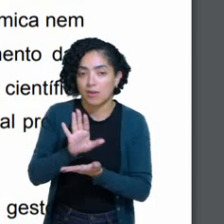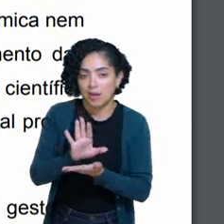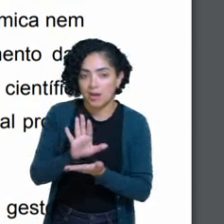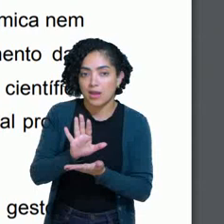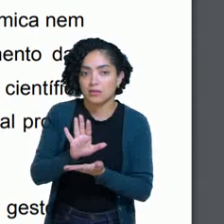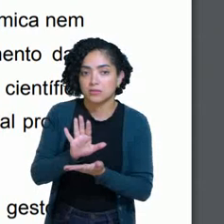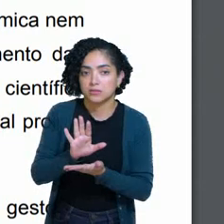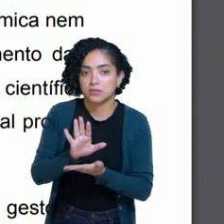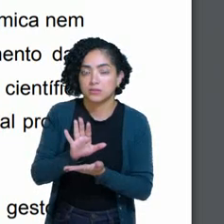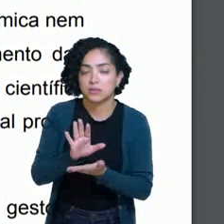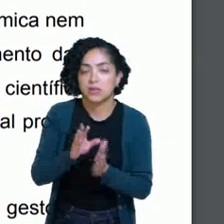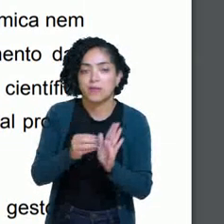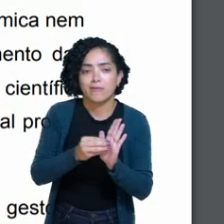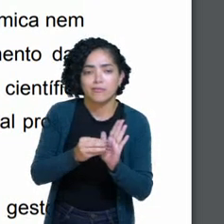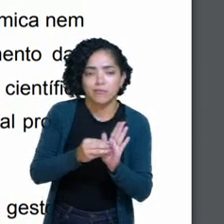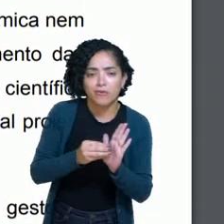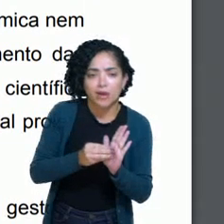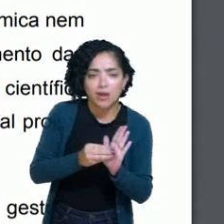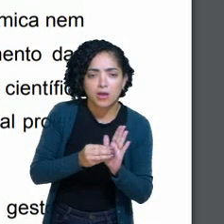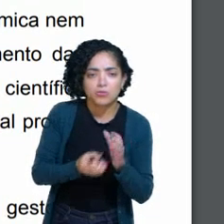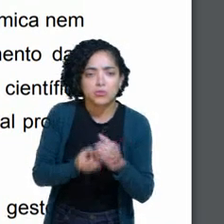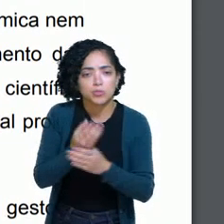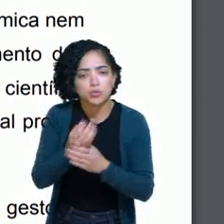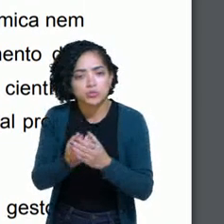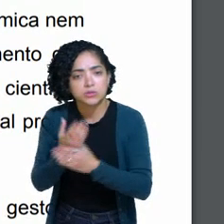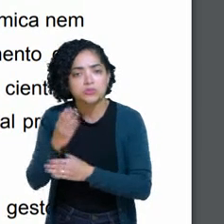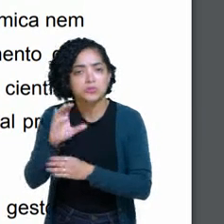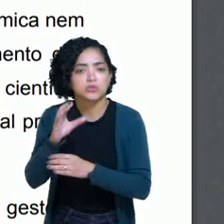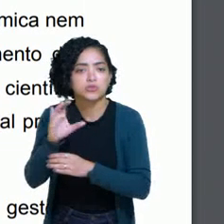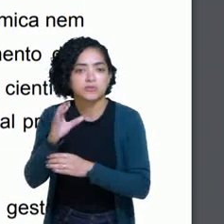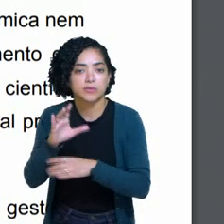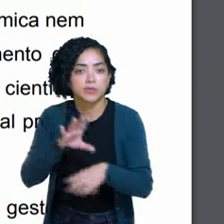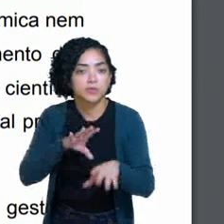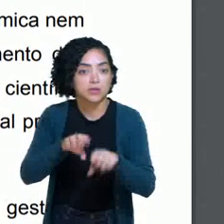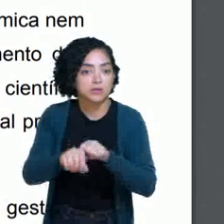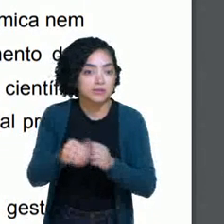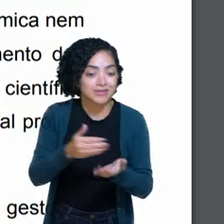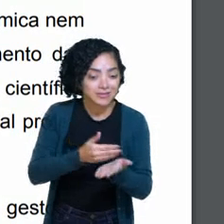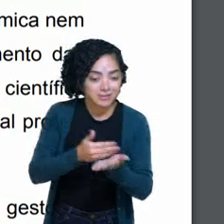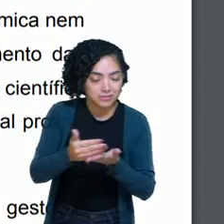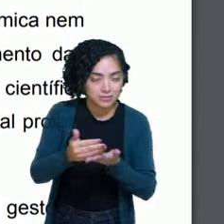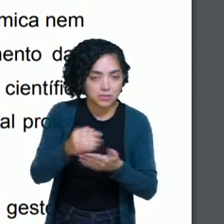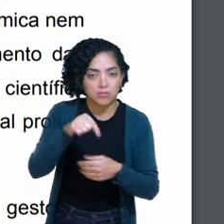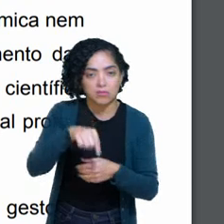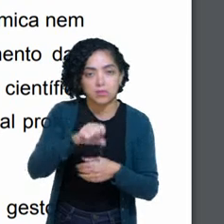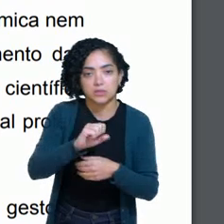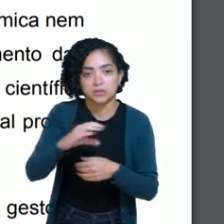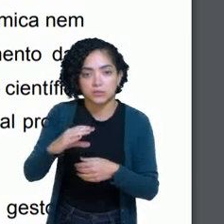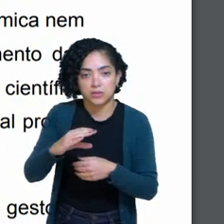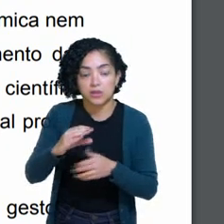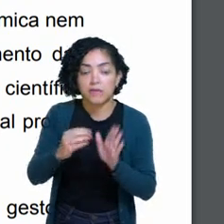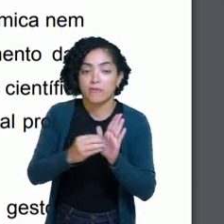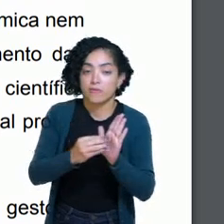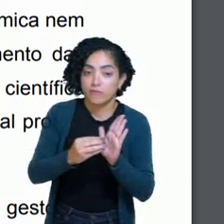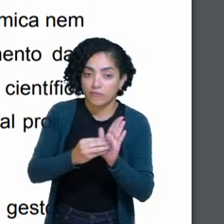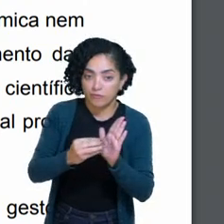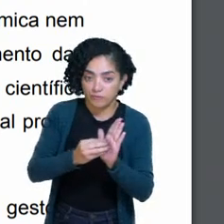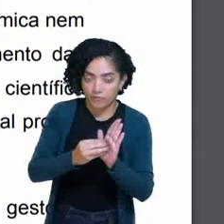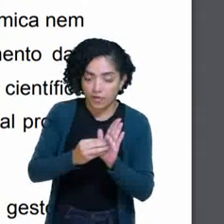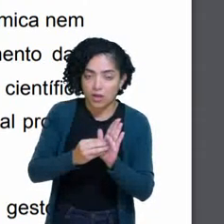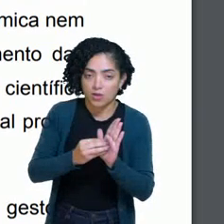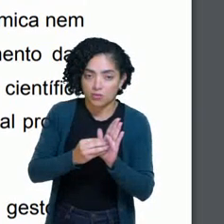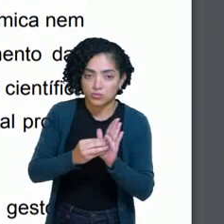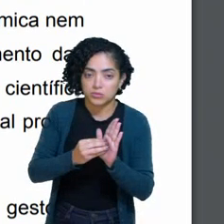escassa produção científica acerca do Panorama de Formação inicial em Santa Catarina falta ainar a